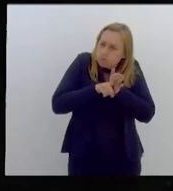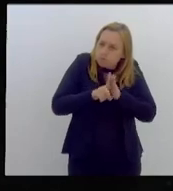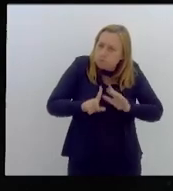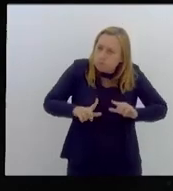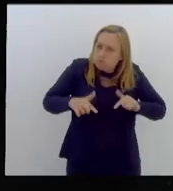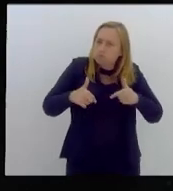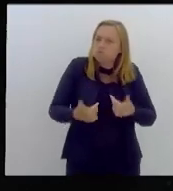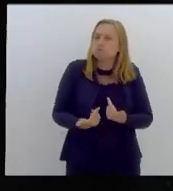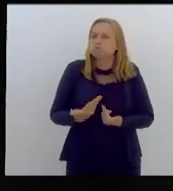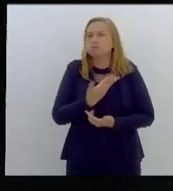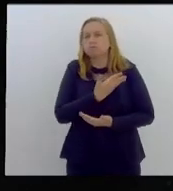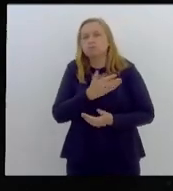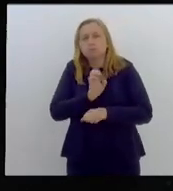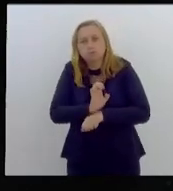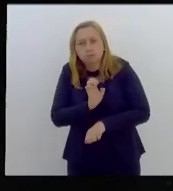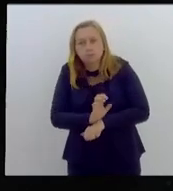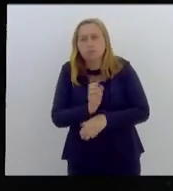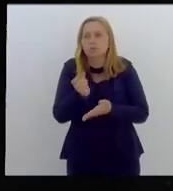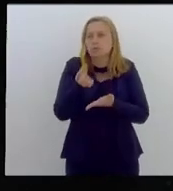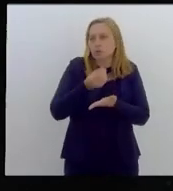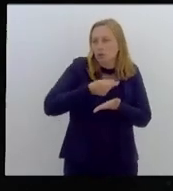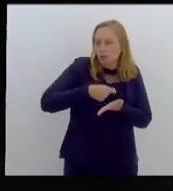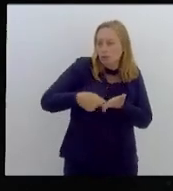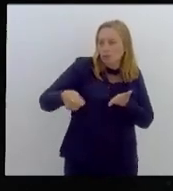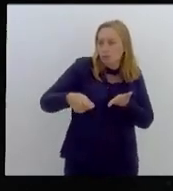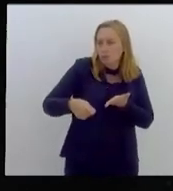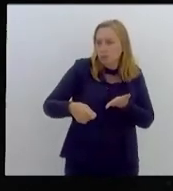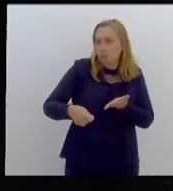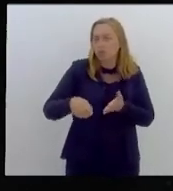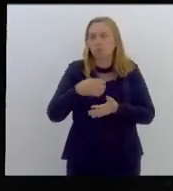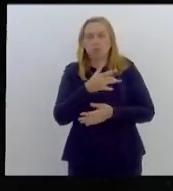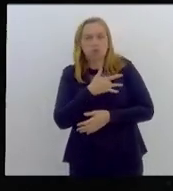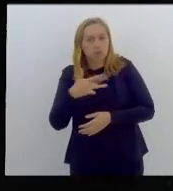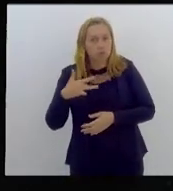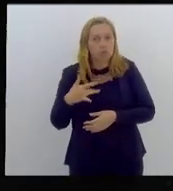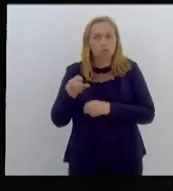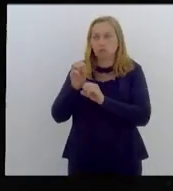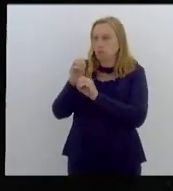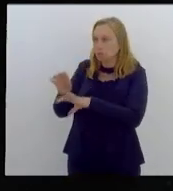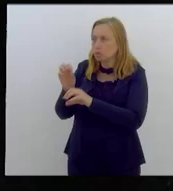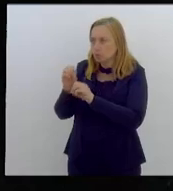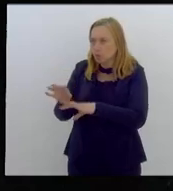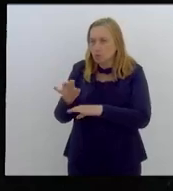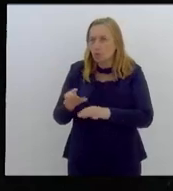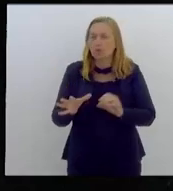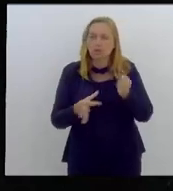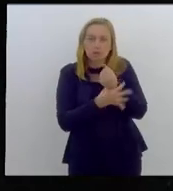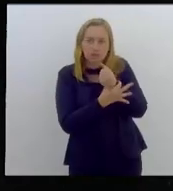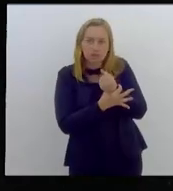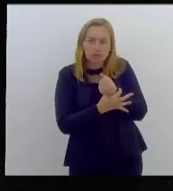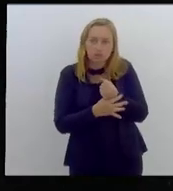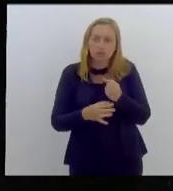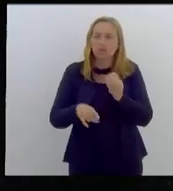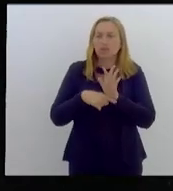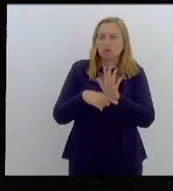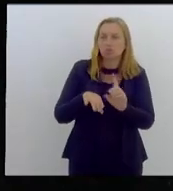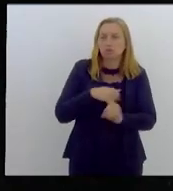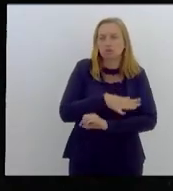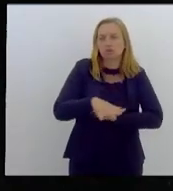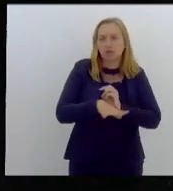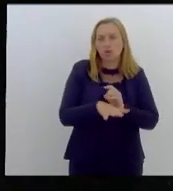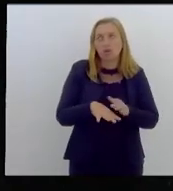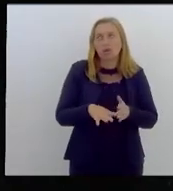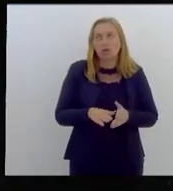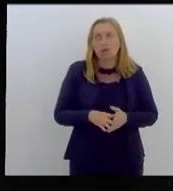pelo Estado nas rubricas orçamentárias da saúde, da educação, da segurança e da assistência